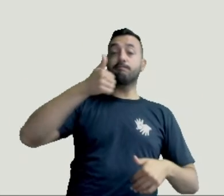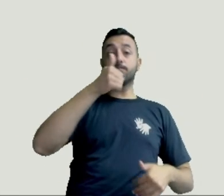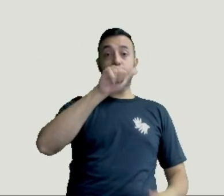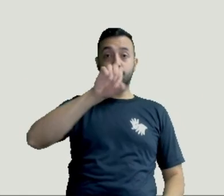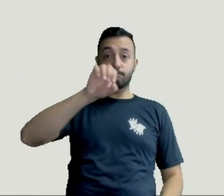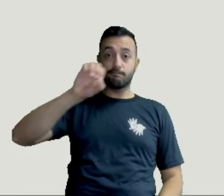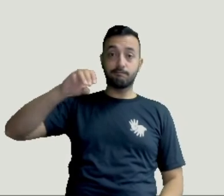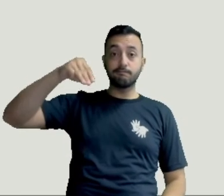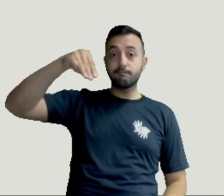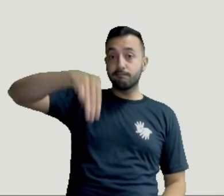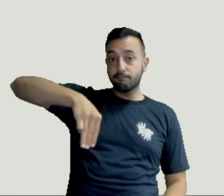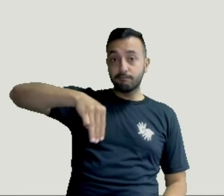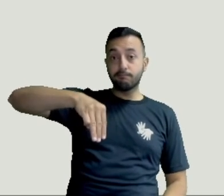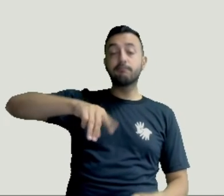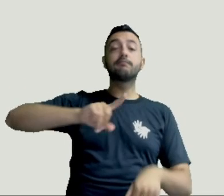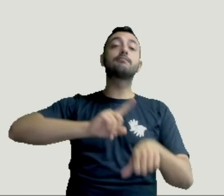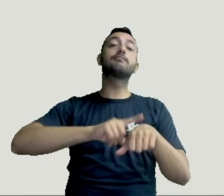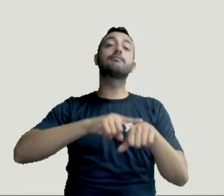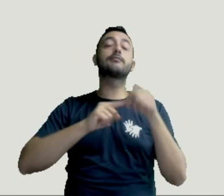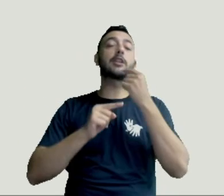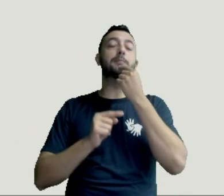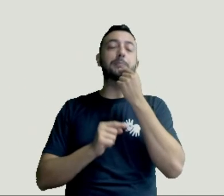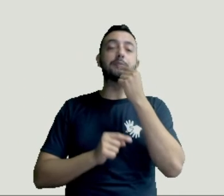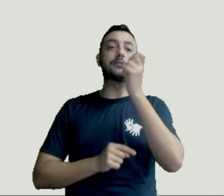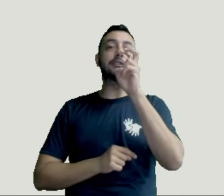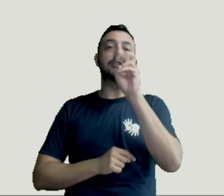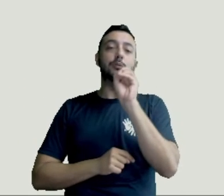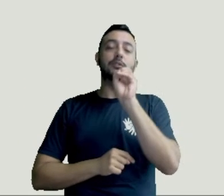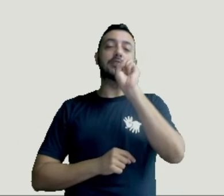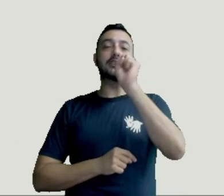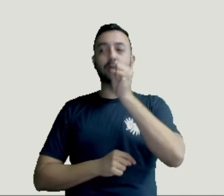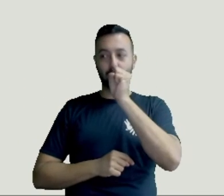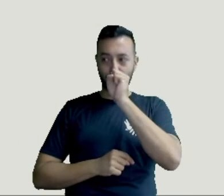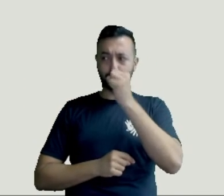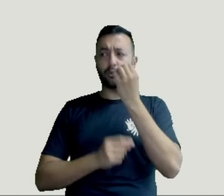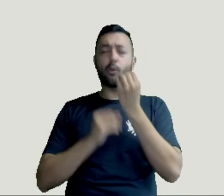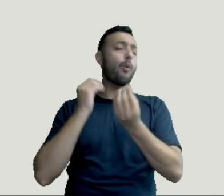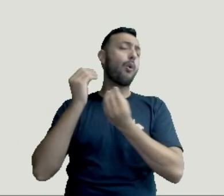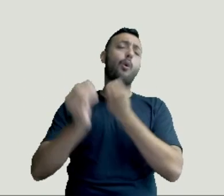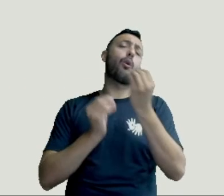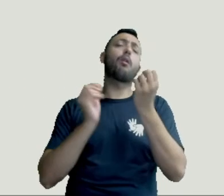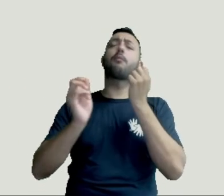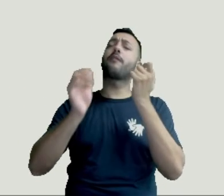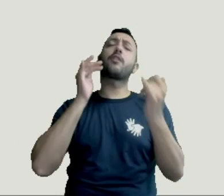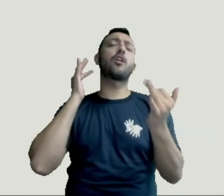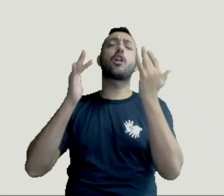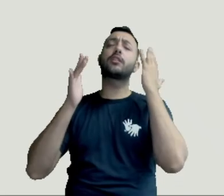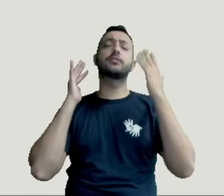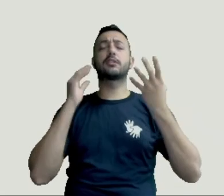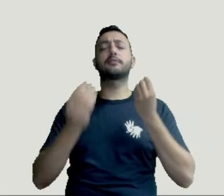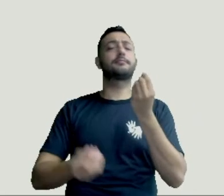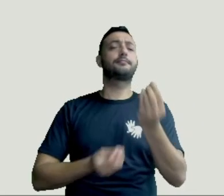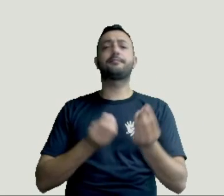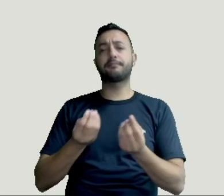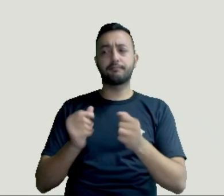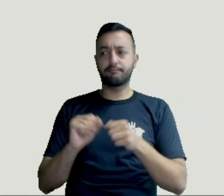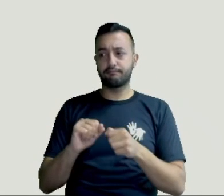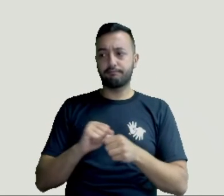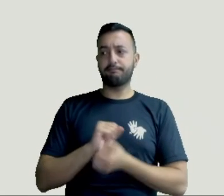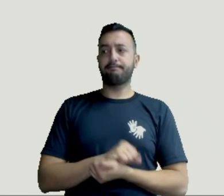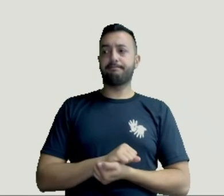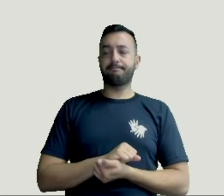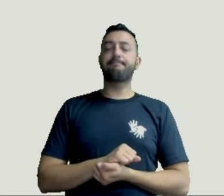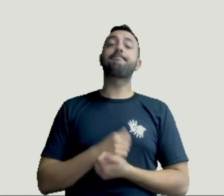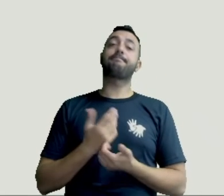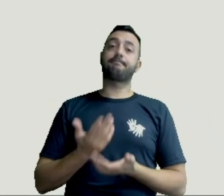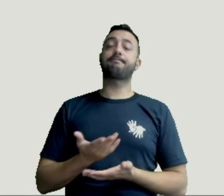segundos. Mostre como obter a velocidade média do indivíduo no percurso. Tá?